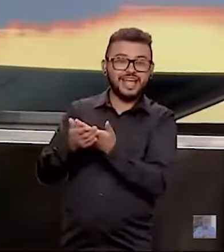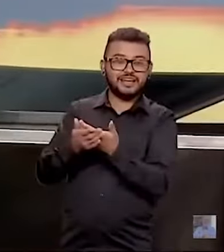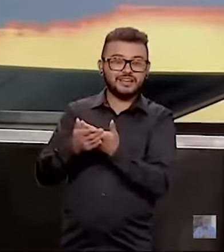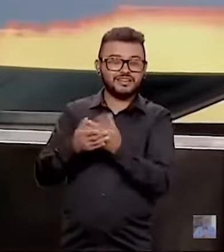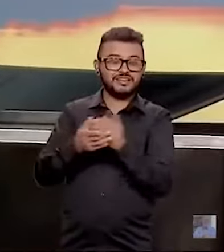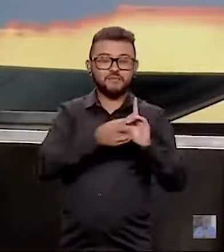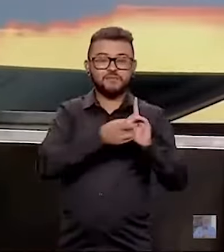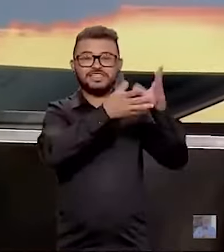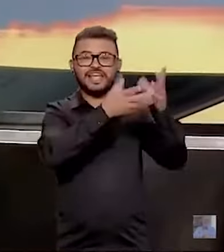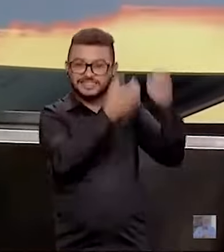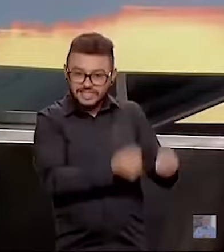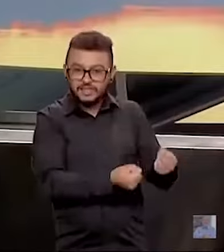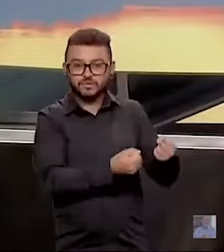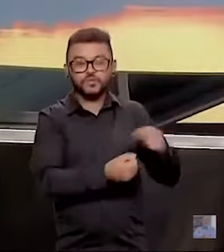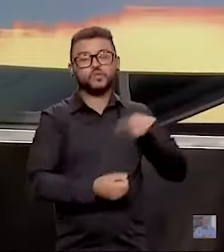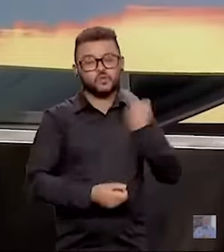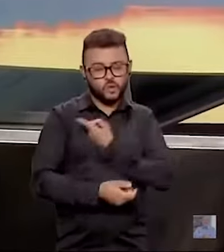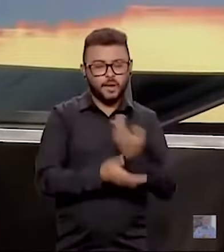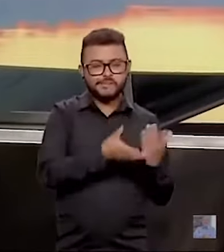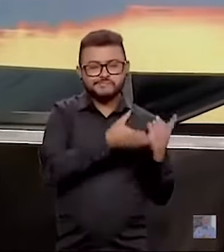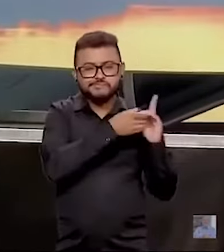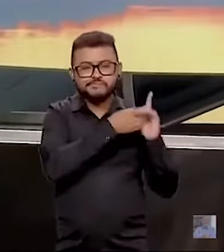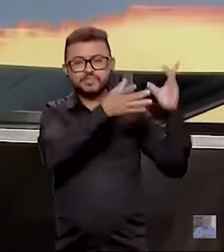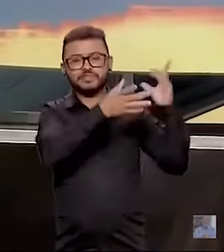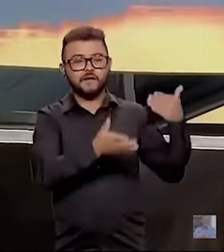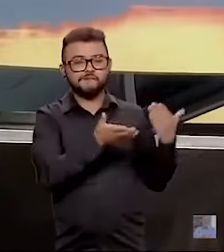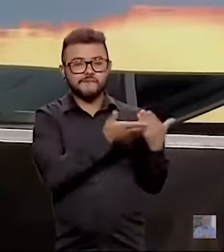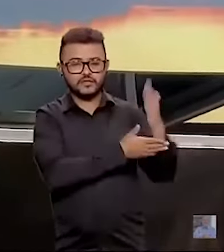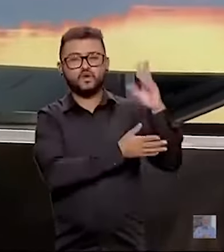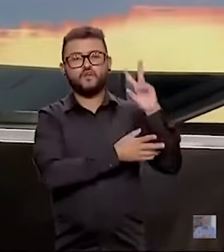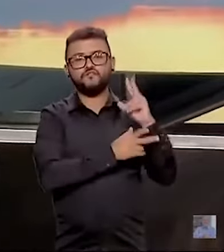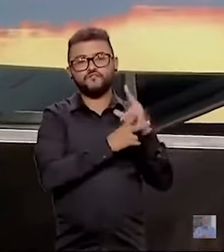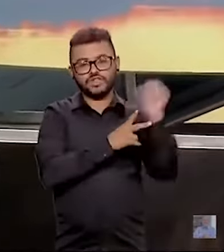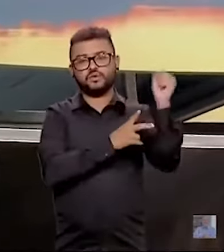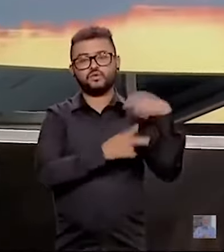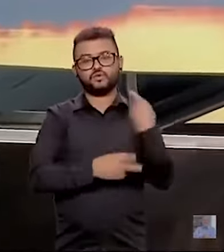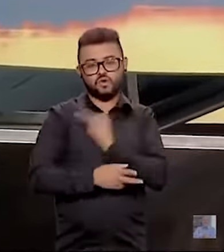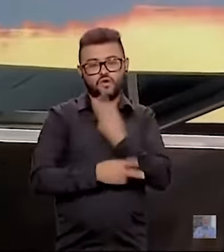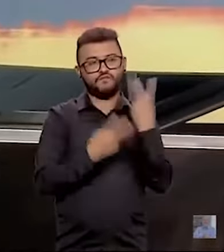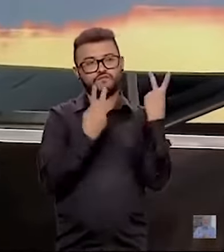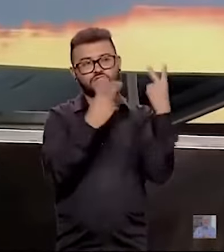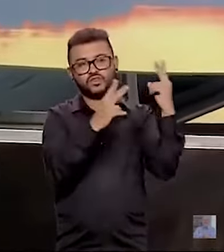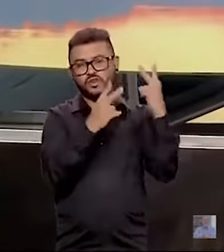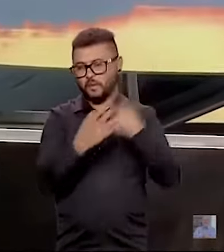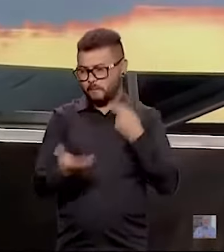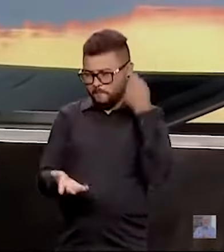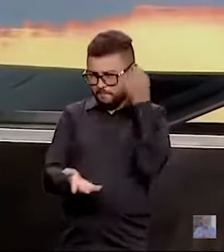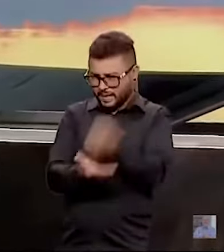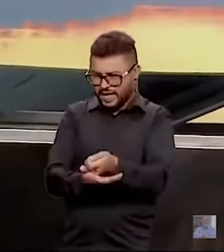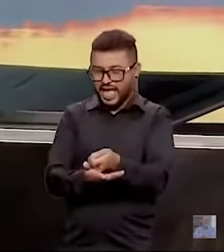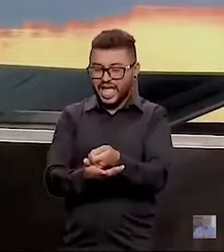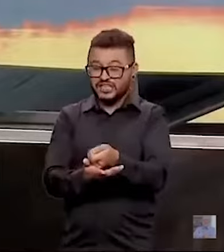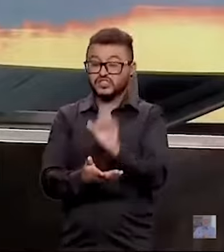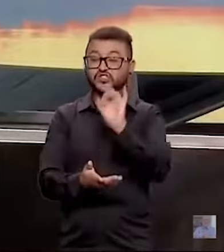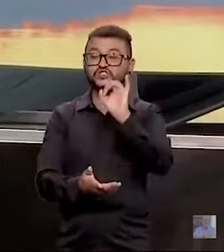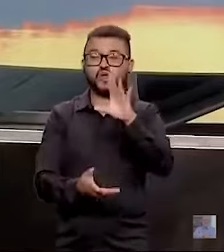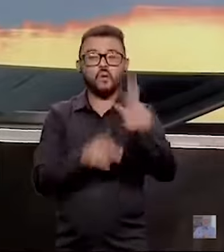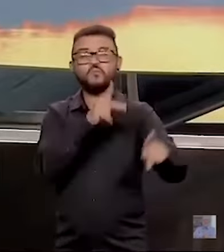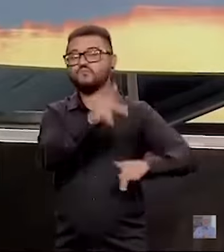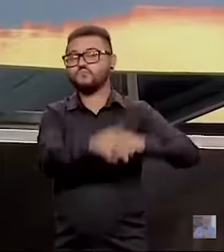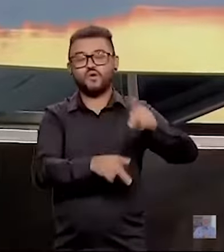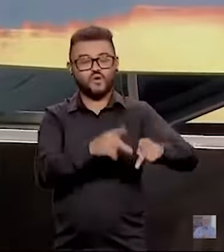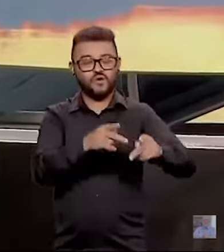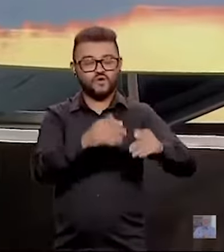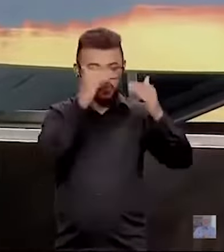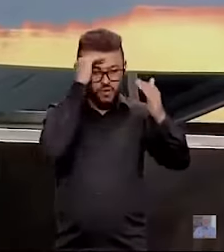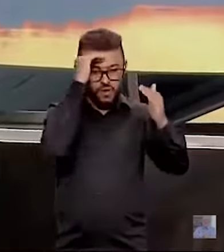o governo para a democracia. Nós ganhamos. E esta vitória nossa, eu não devo a ninguém, a